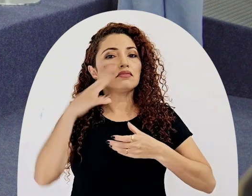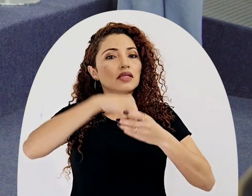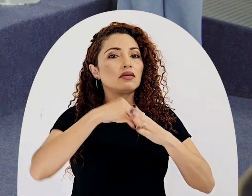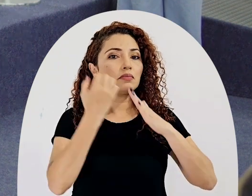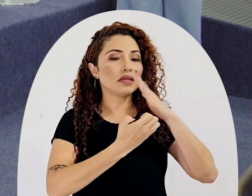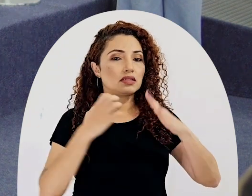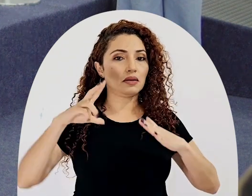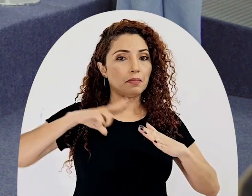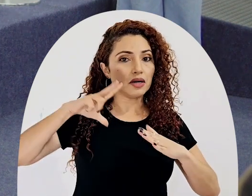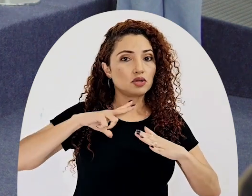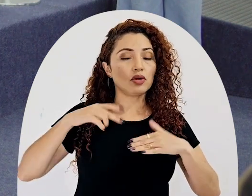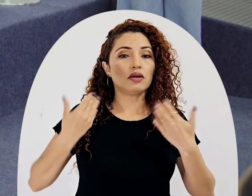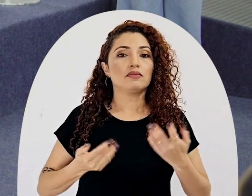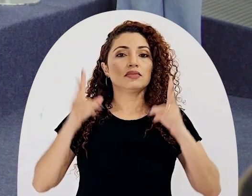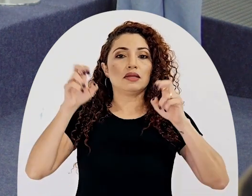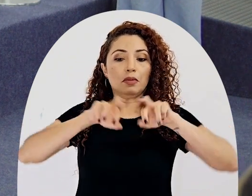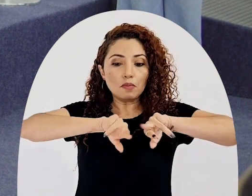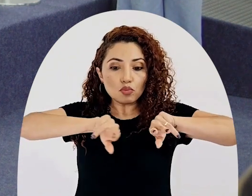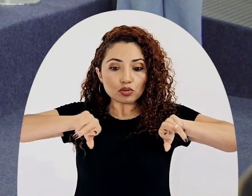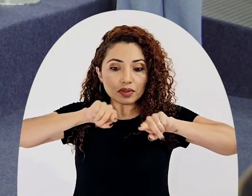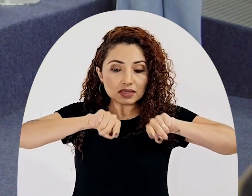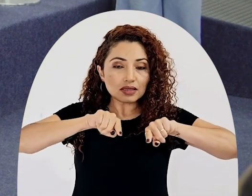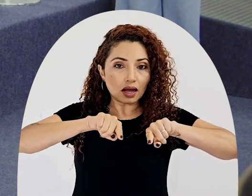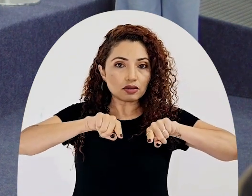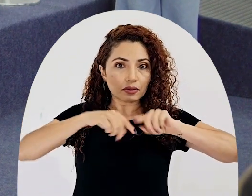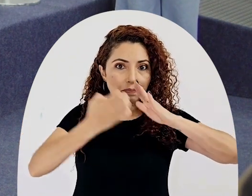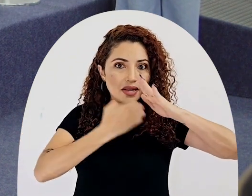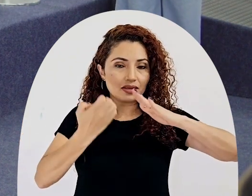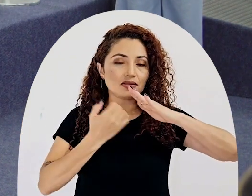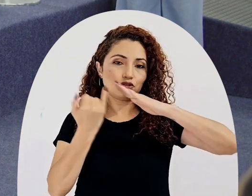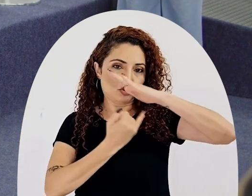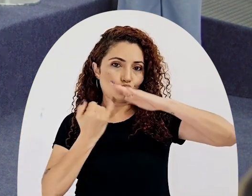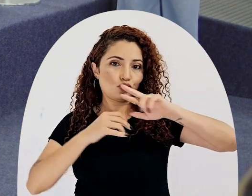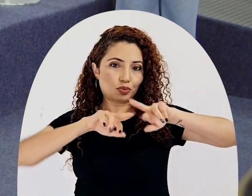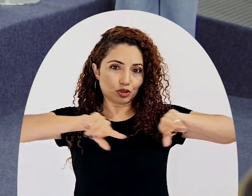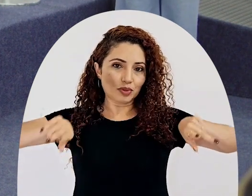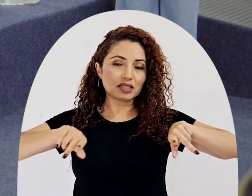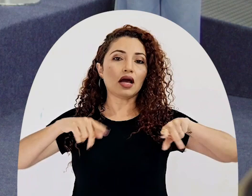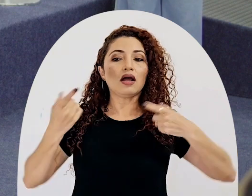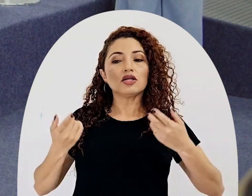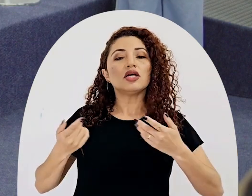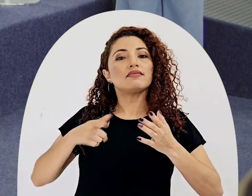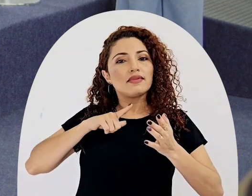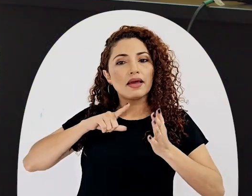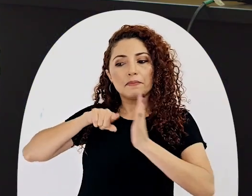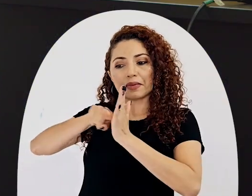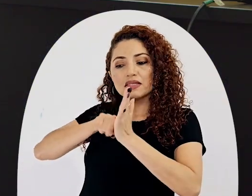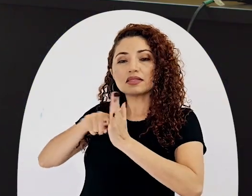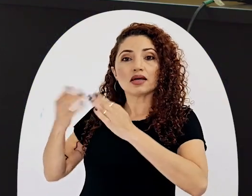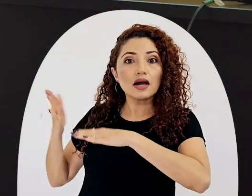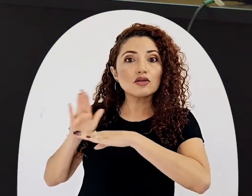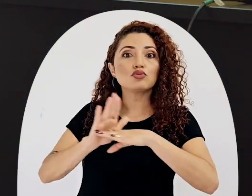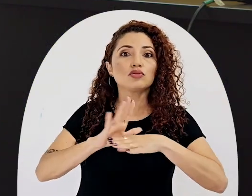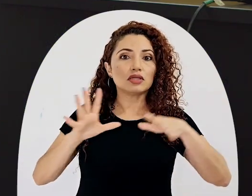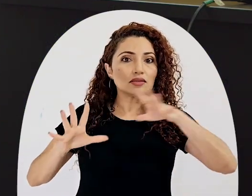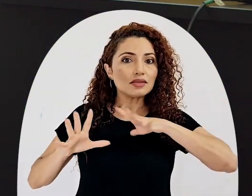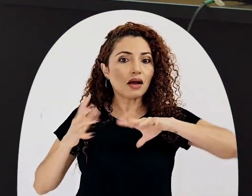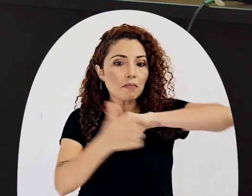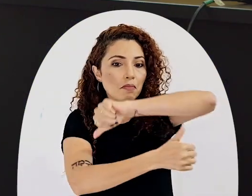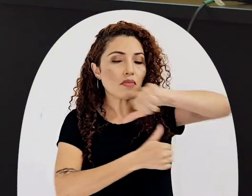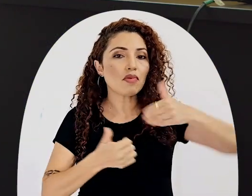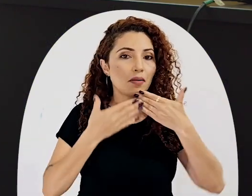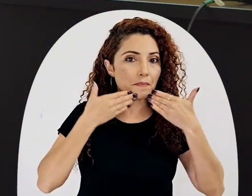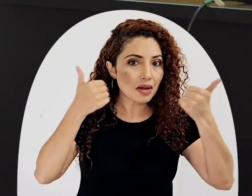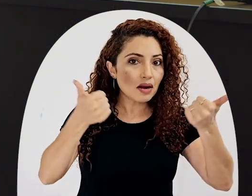A Multiplicidade é um instituto de pesquisa que promove conhecimento e transforma pessoas para cidades melhores. E